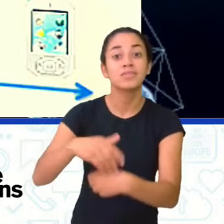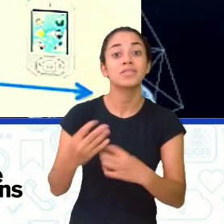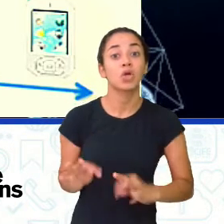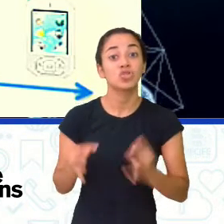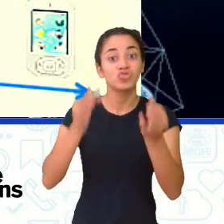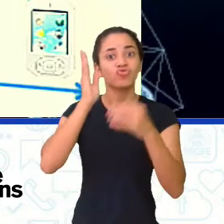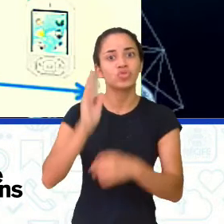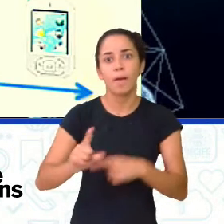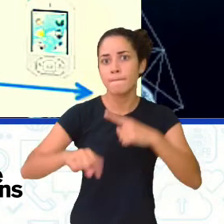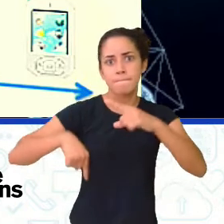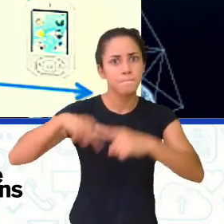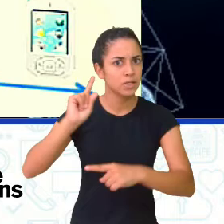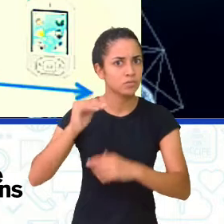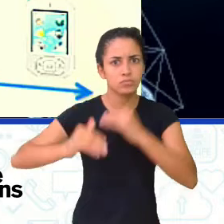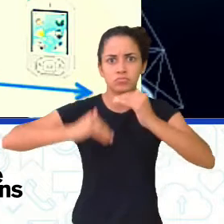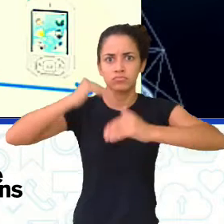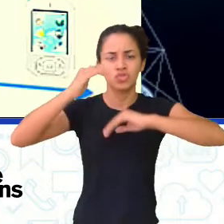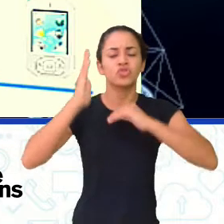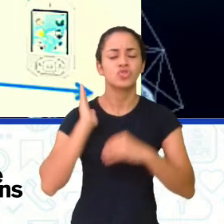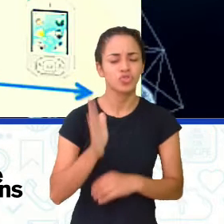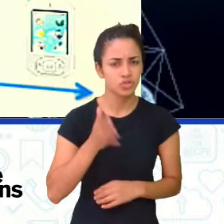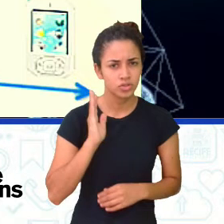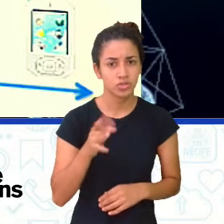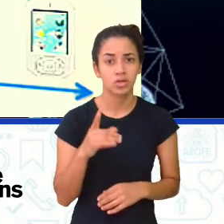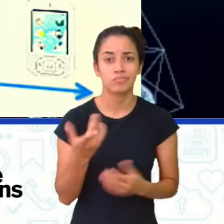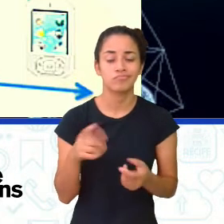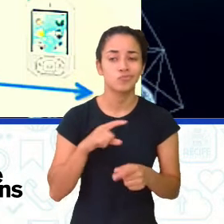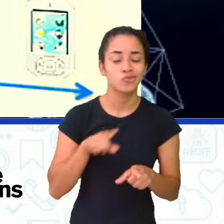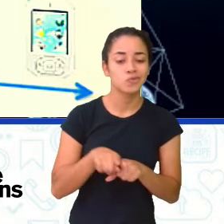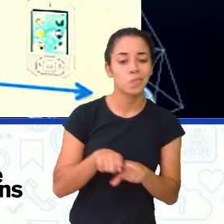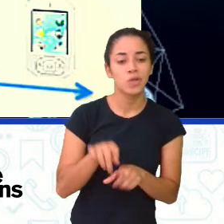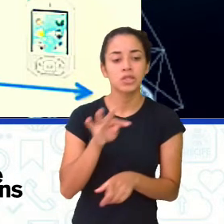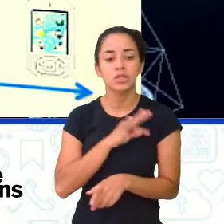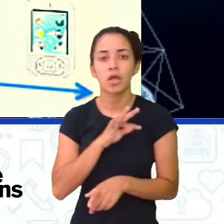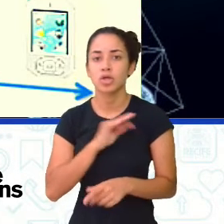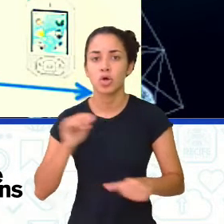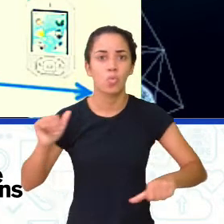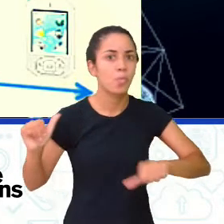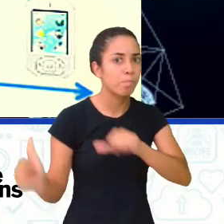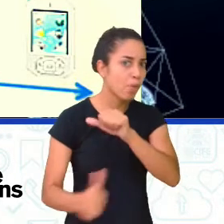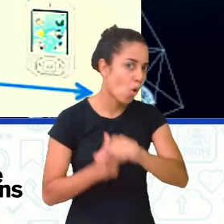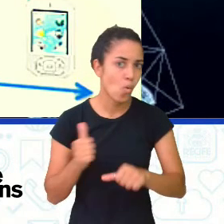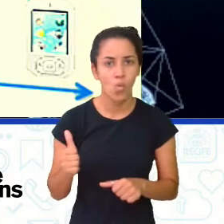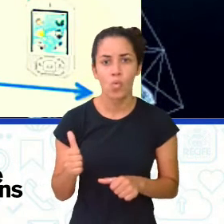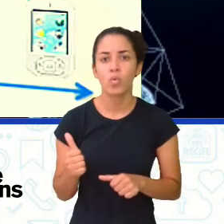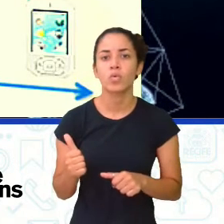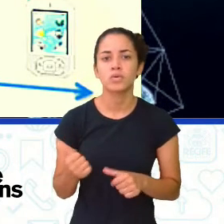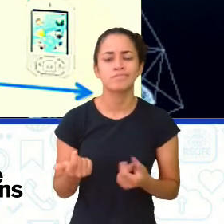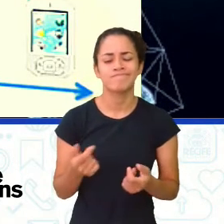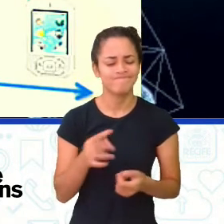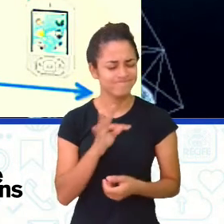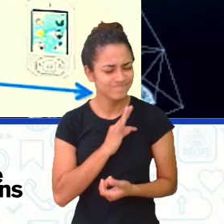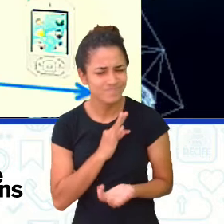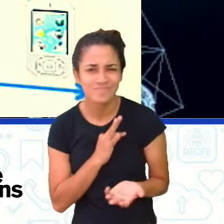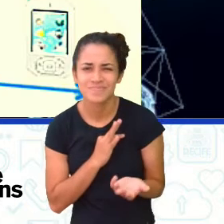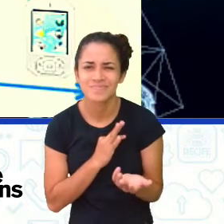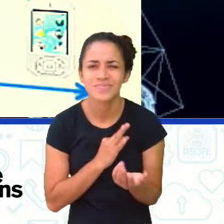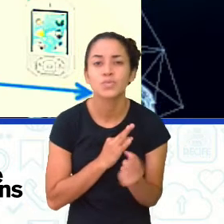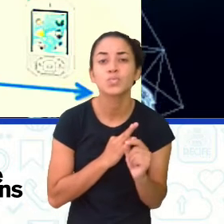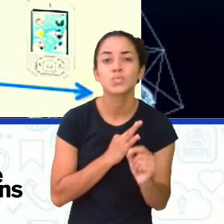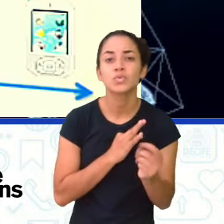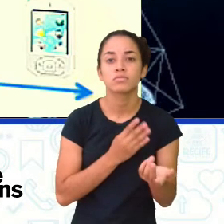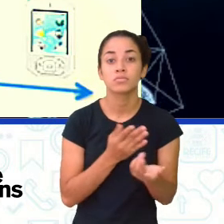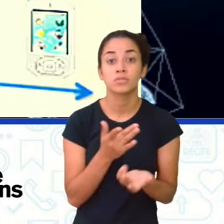avançaram bastante. As técnicas também mudaram, né? De técnicas de quê, professor?